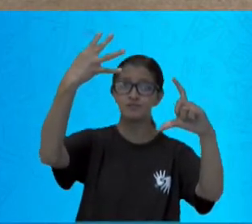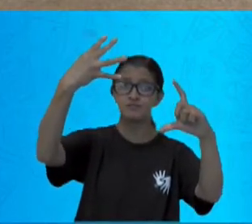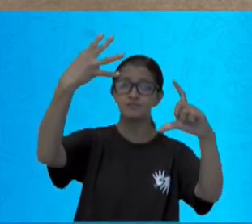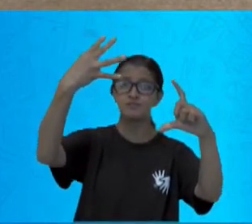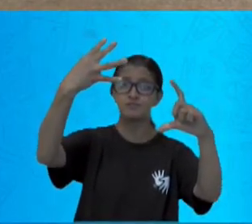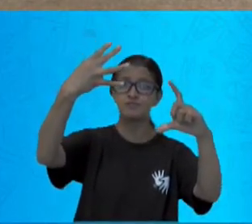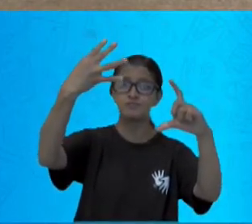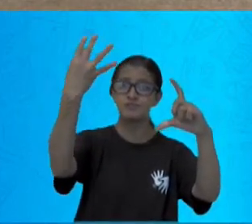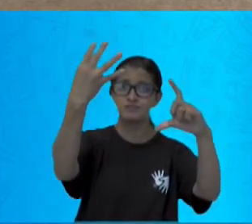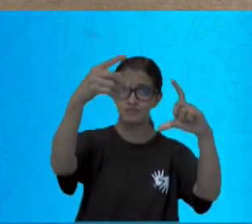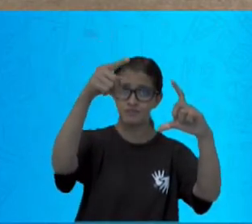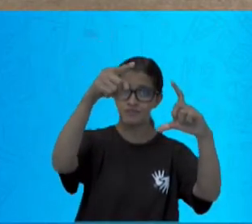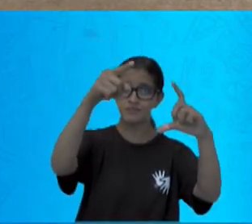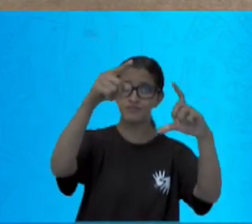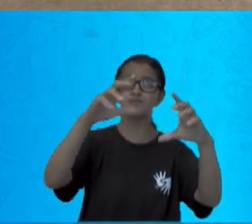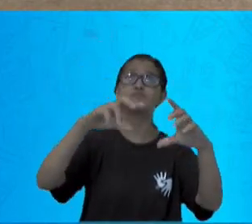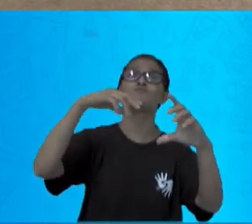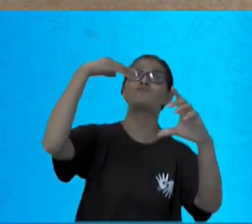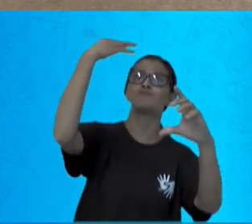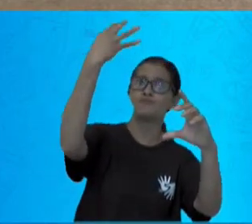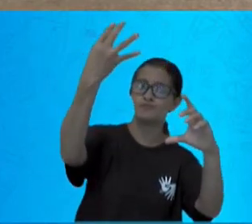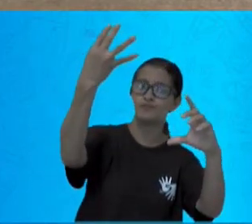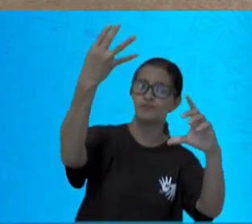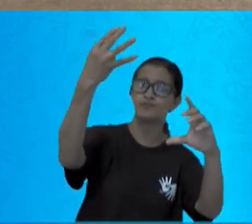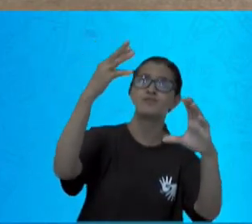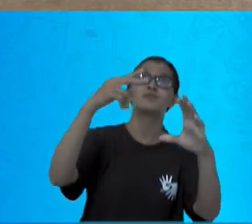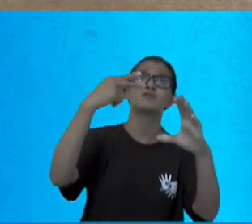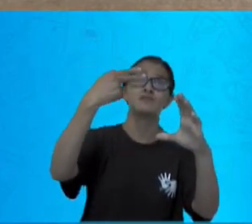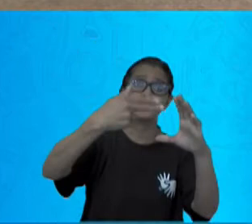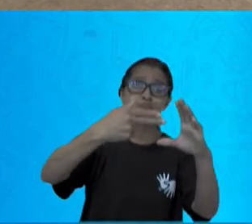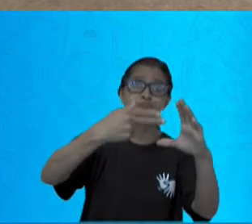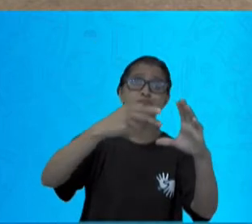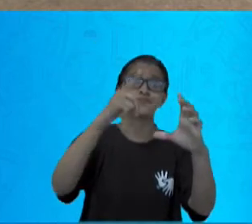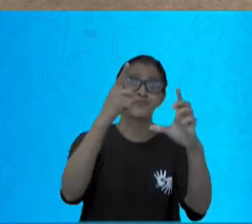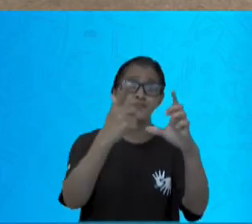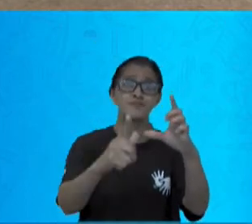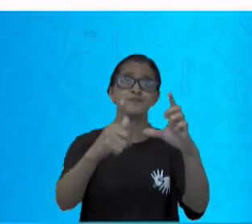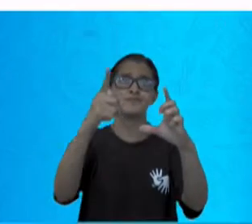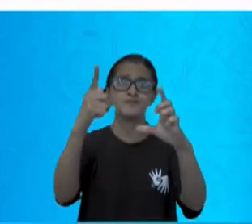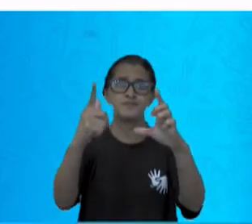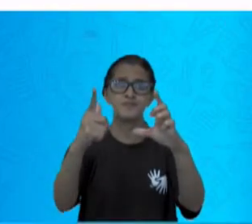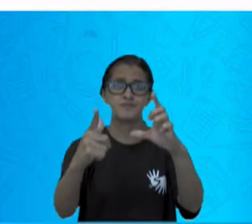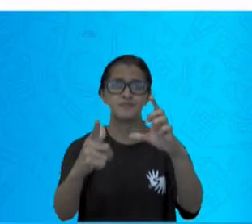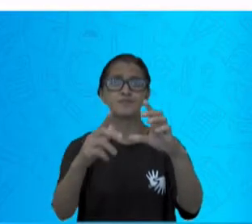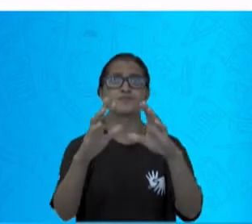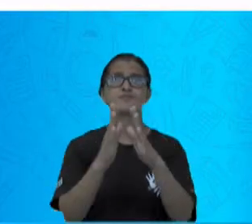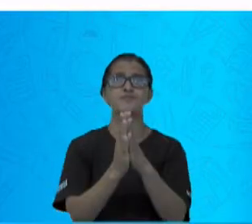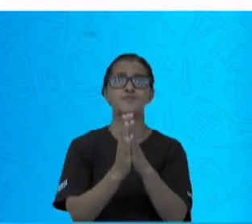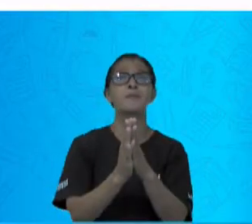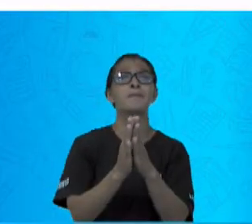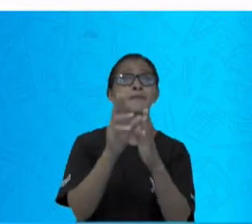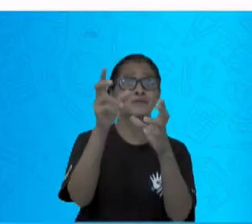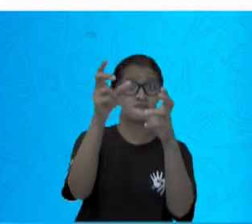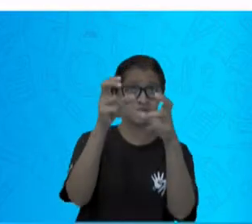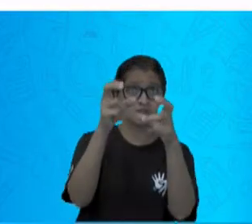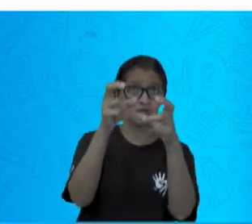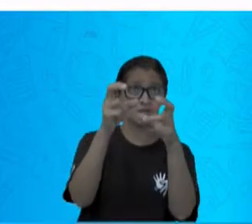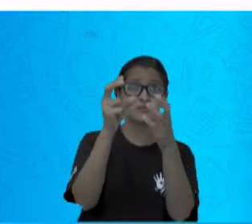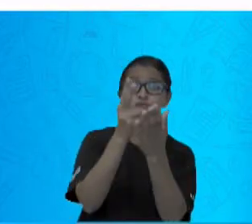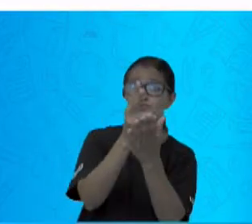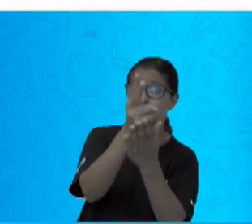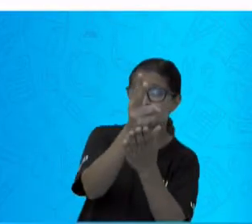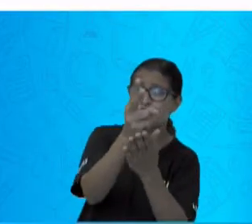sinal também vai estar elevado a 4. Então, eu tenho menos 2 vezes menos 2 vezes menos 2 vezes menos